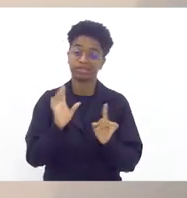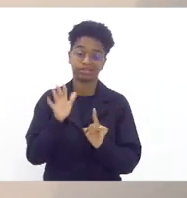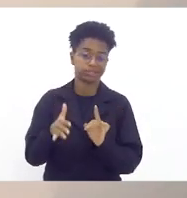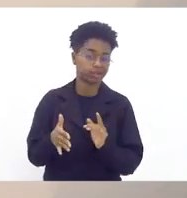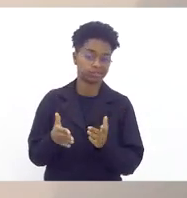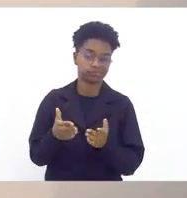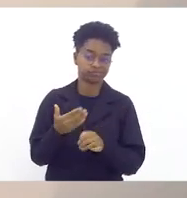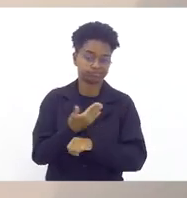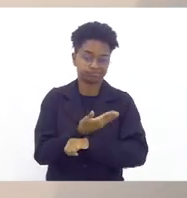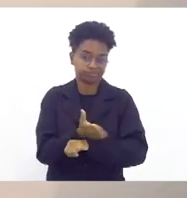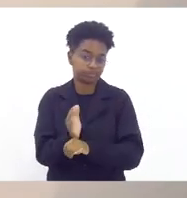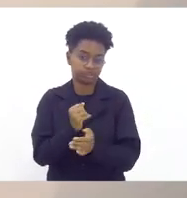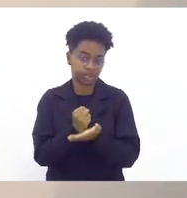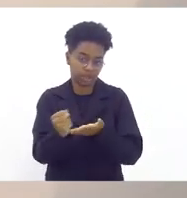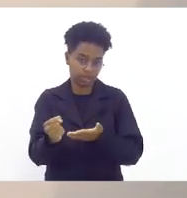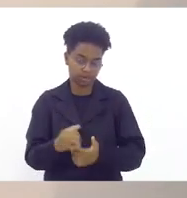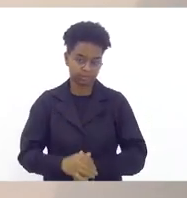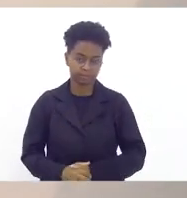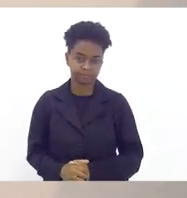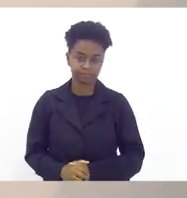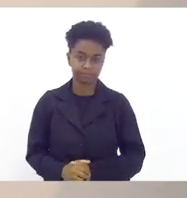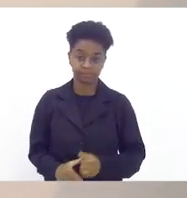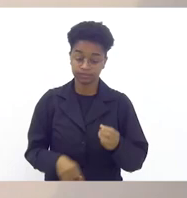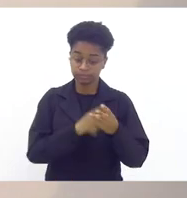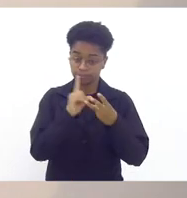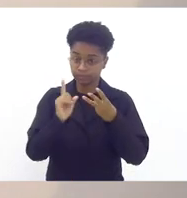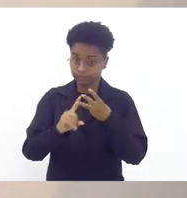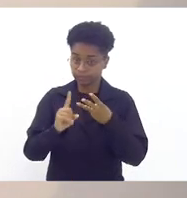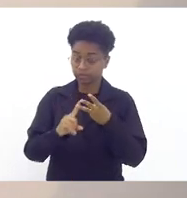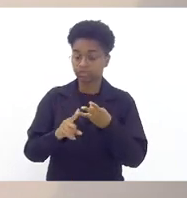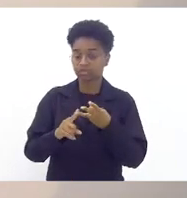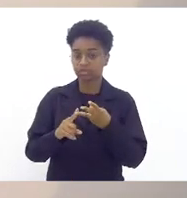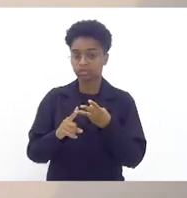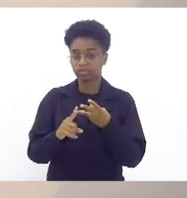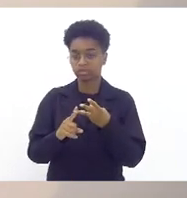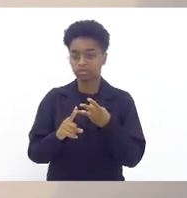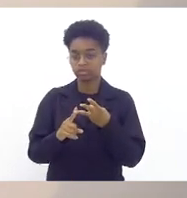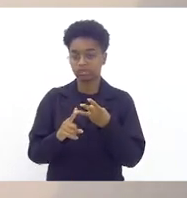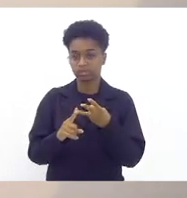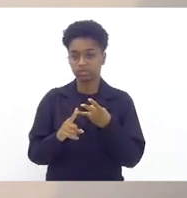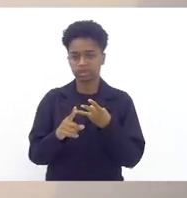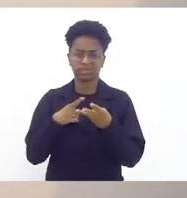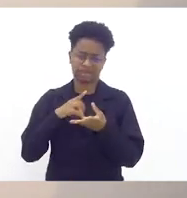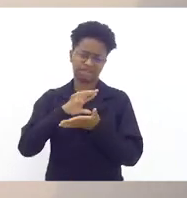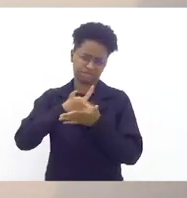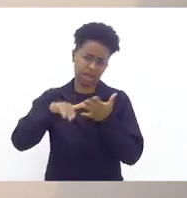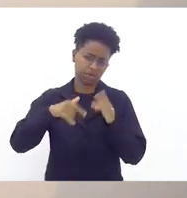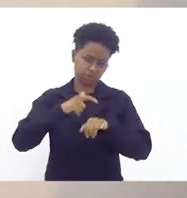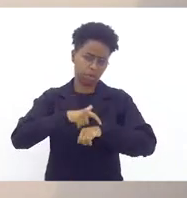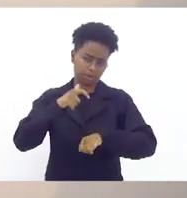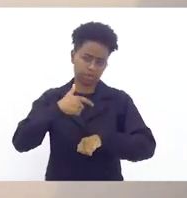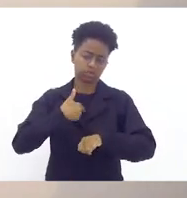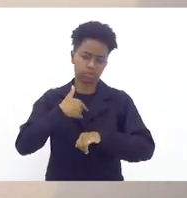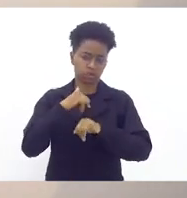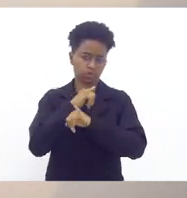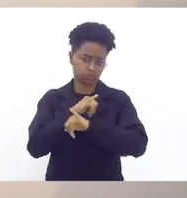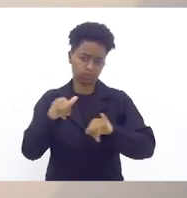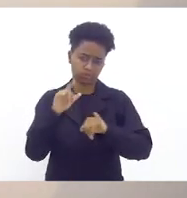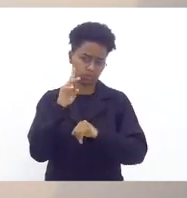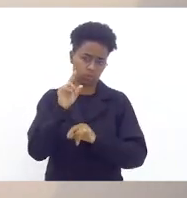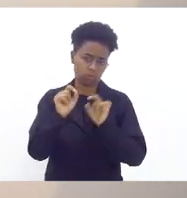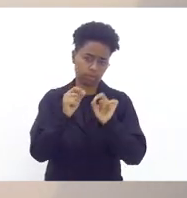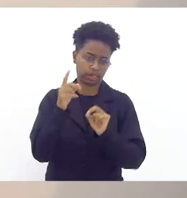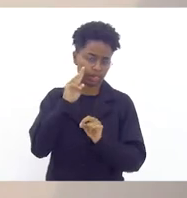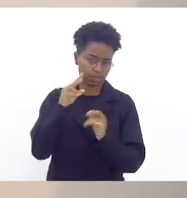tarde. Num terceiro momento, na aula de... Teve vários momentos, os que estou conseguindo recordar.